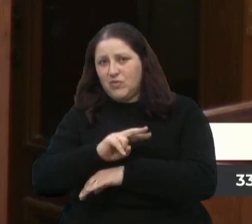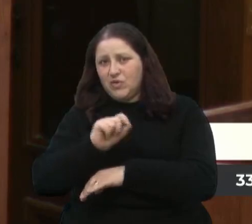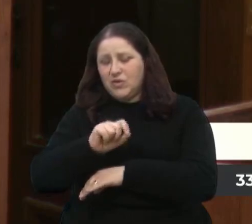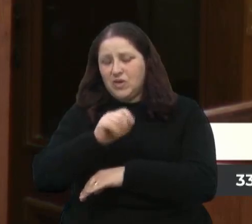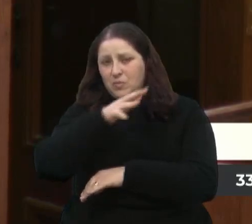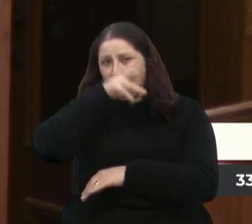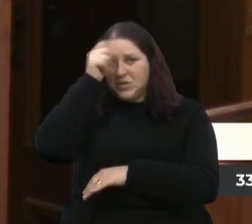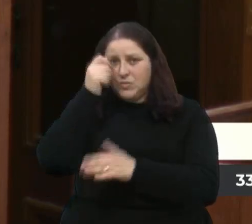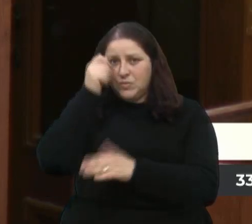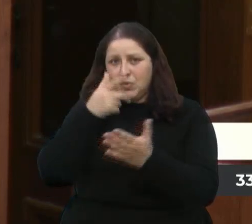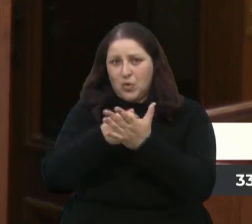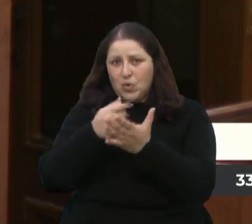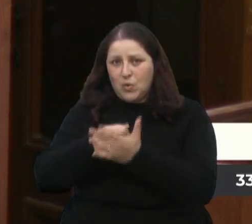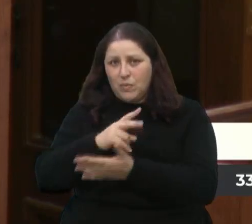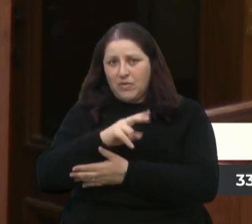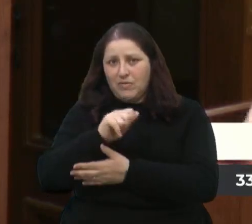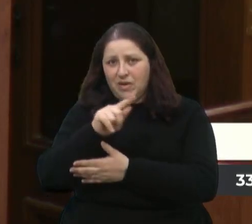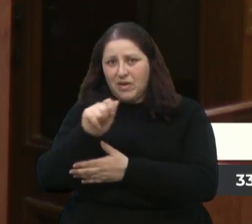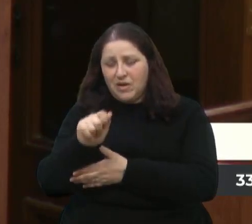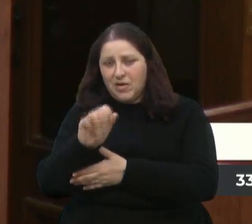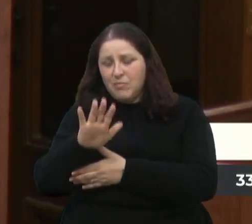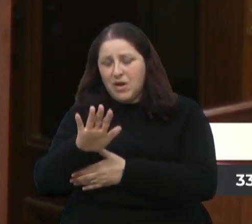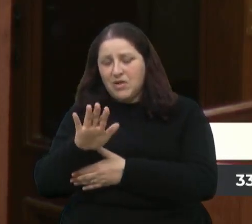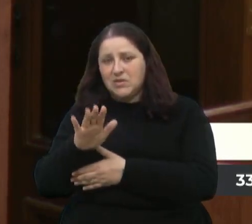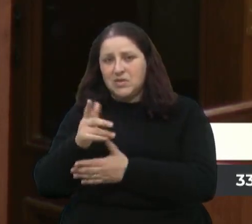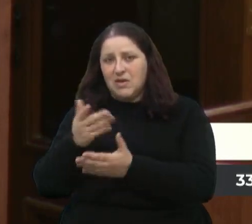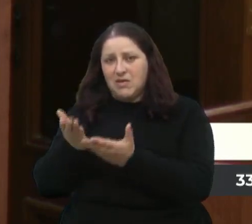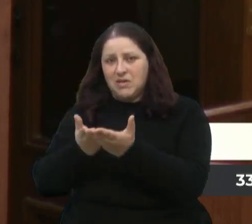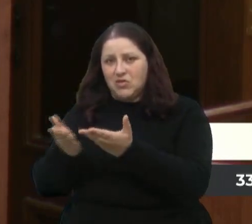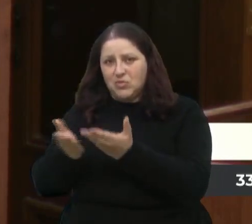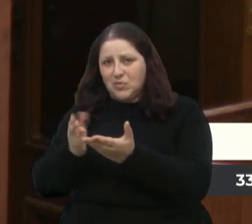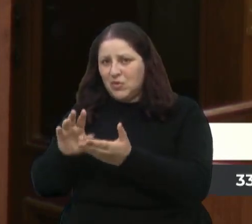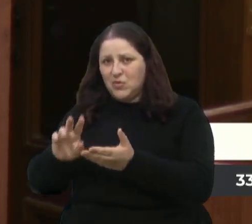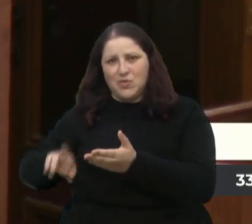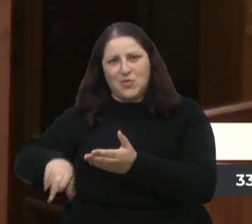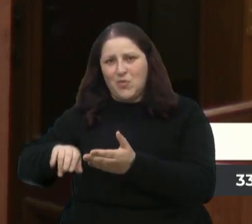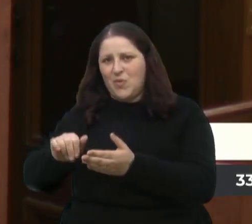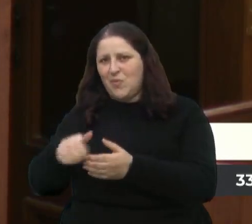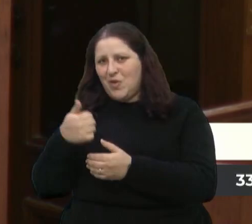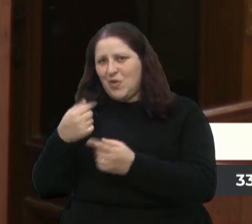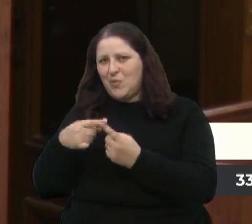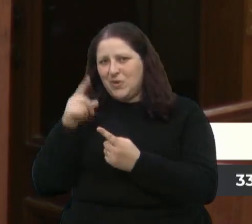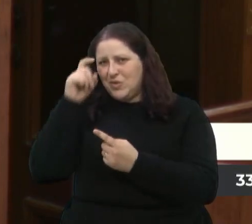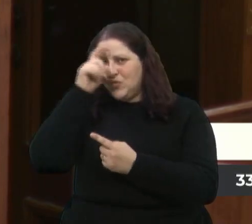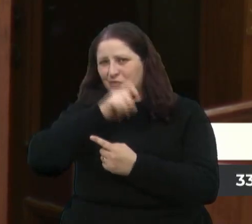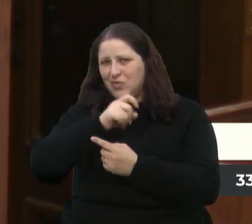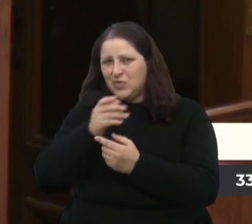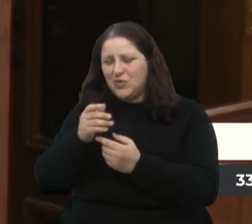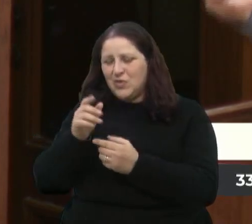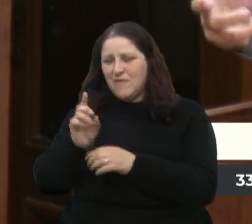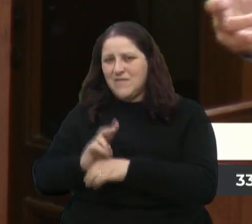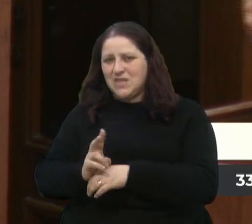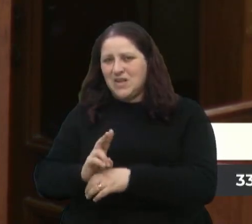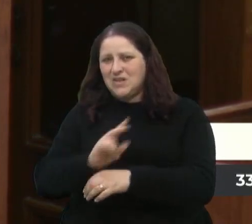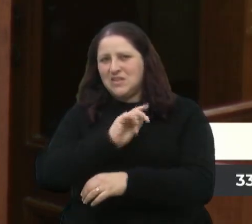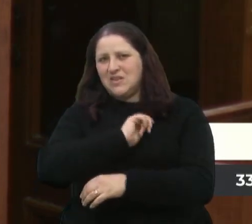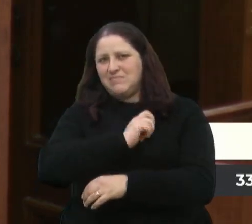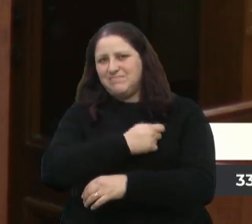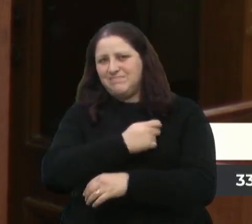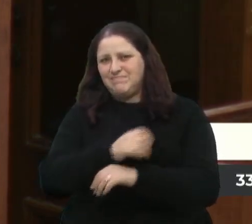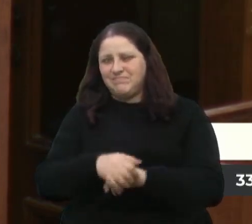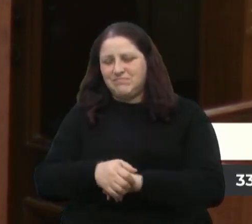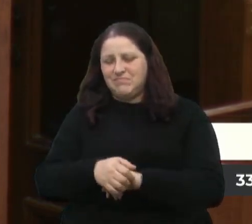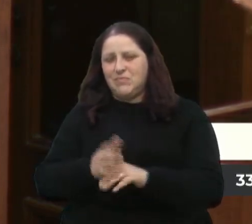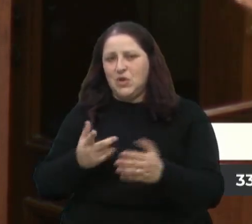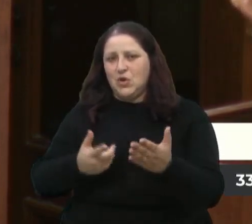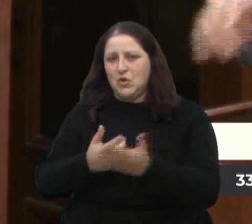serviço comprado não é o melhor, pela dificuldade que nós temos muitas vezes de fiscalizar. Então, comprar vaga é